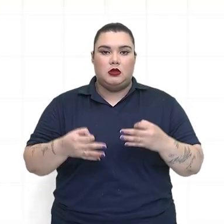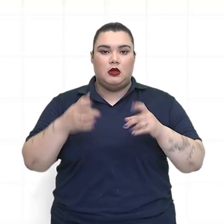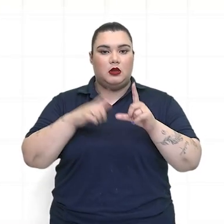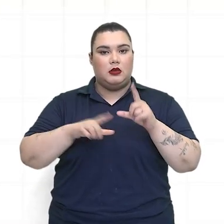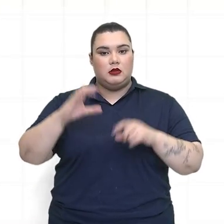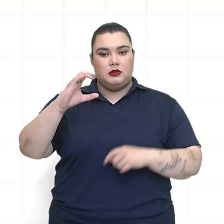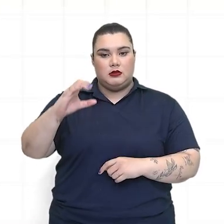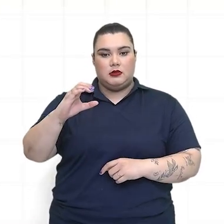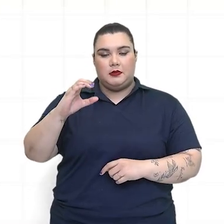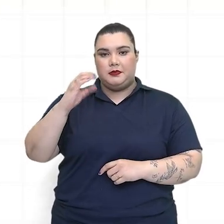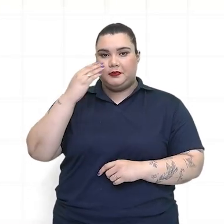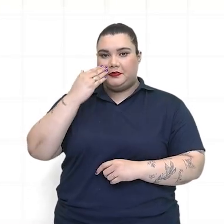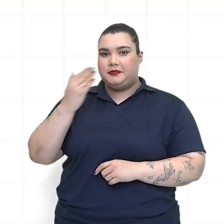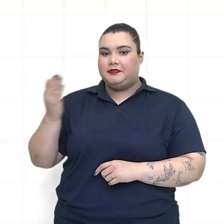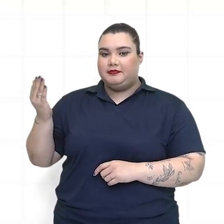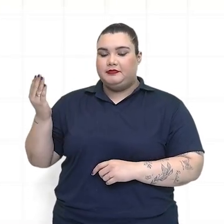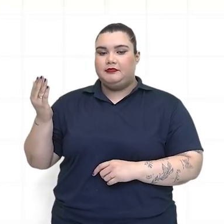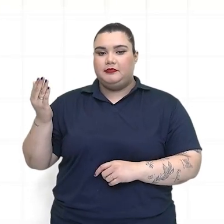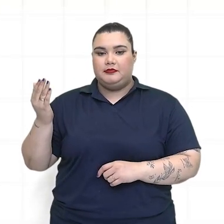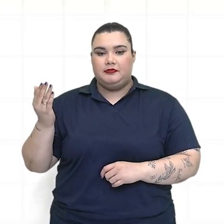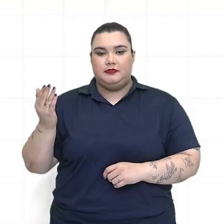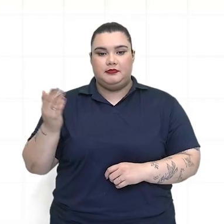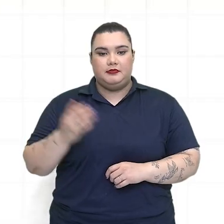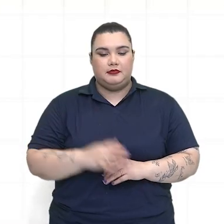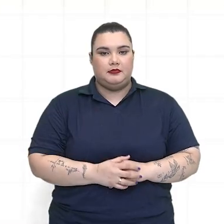é a alternativa C, né?